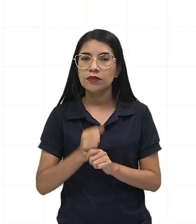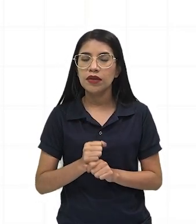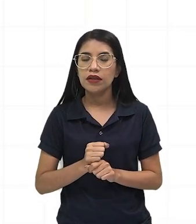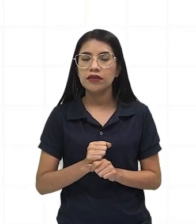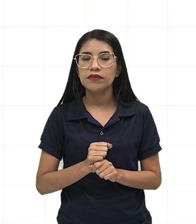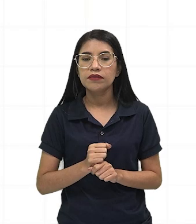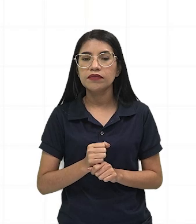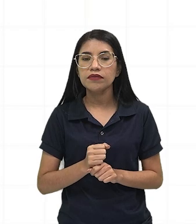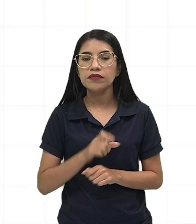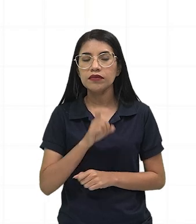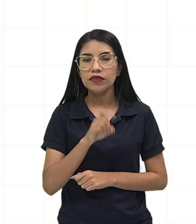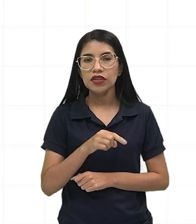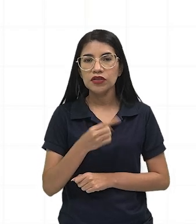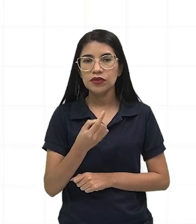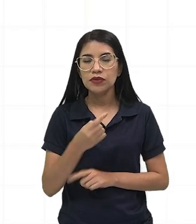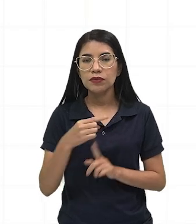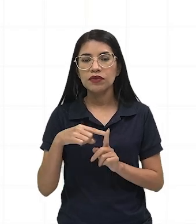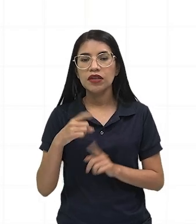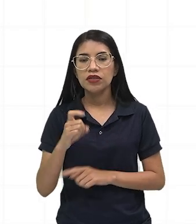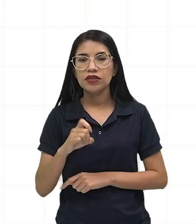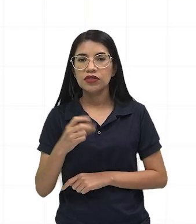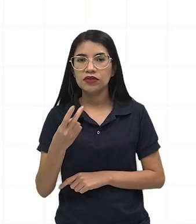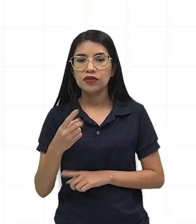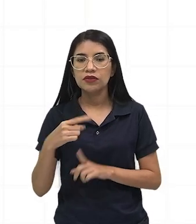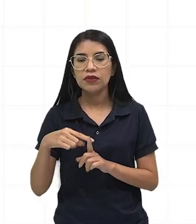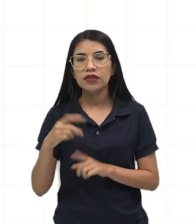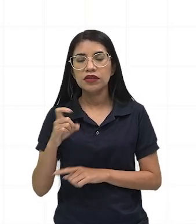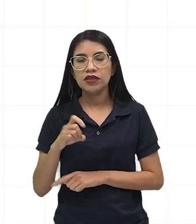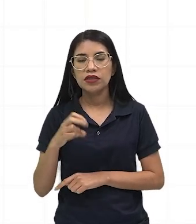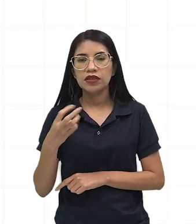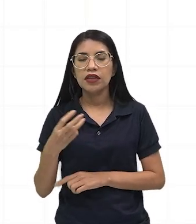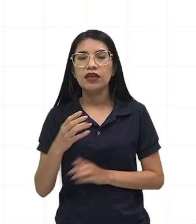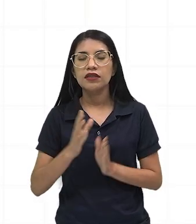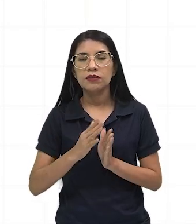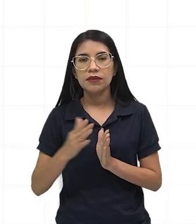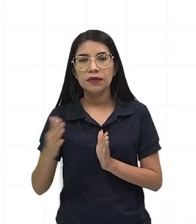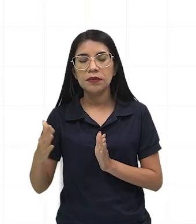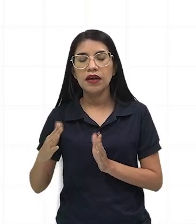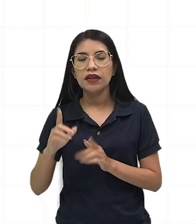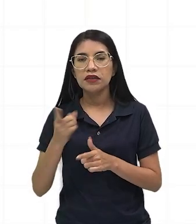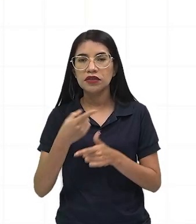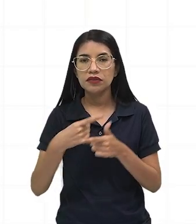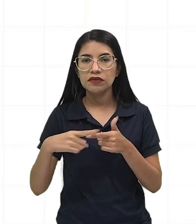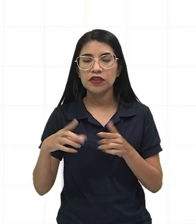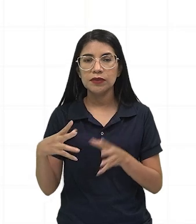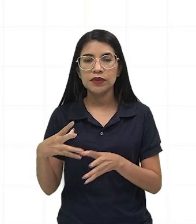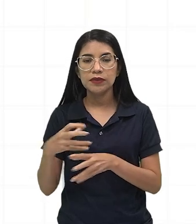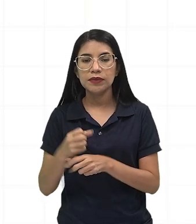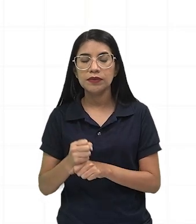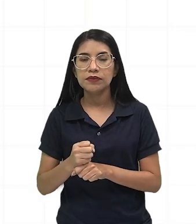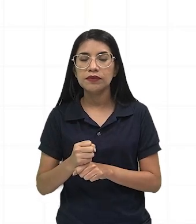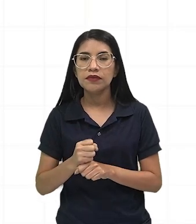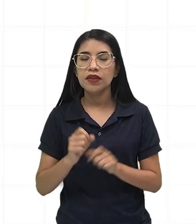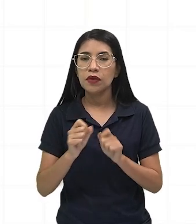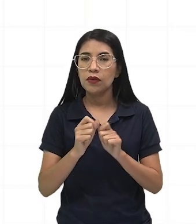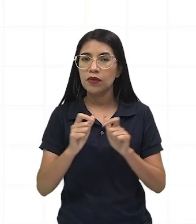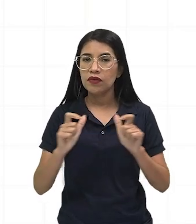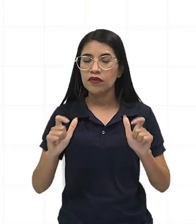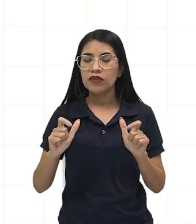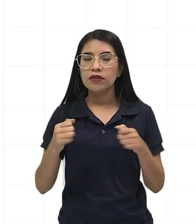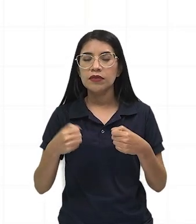aqui a soma, e vai dividir pela quantidade. Como é uma fórmula, então